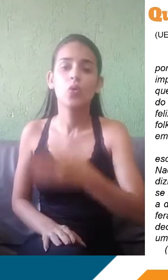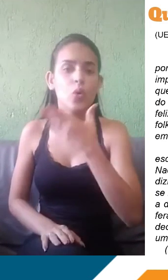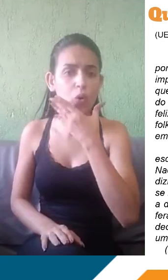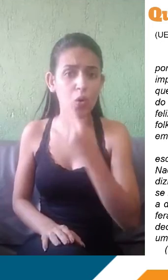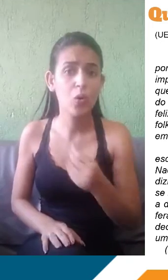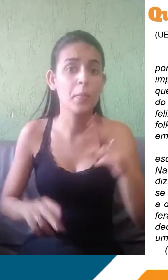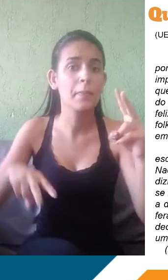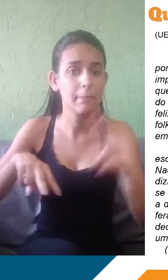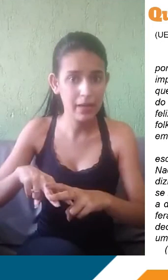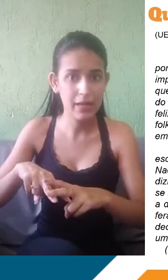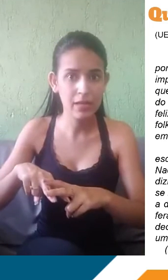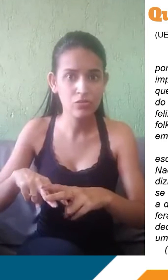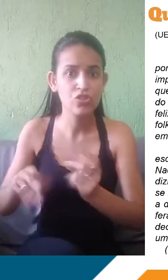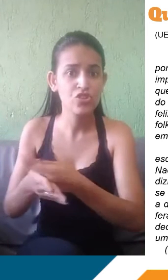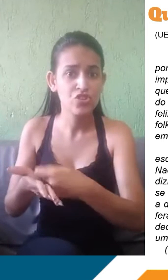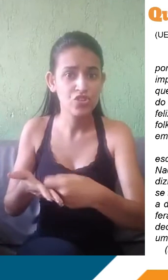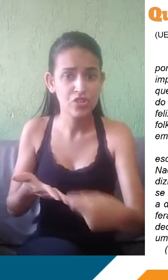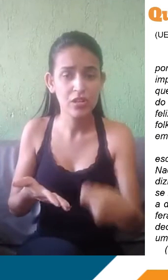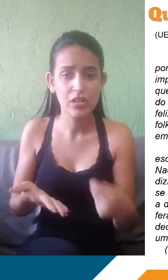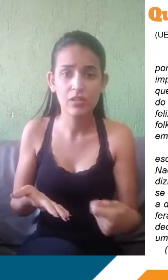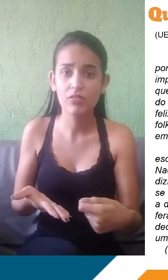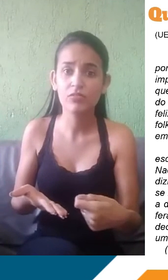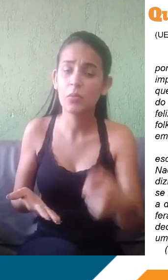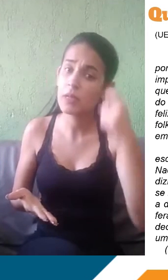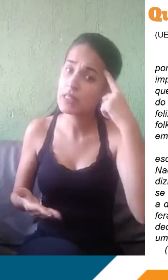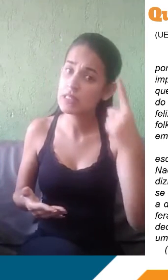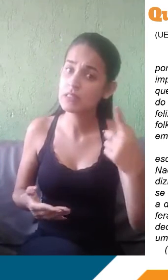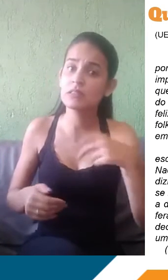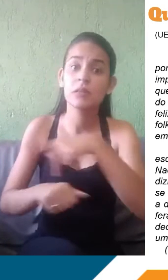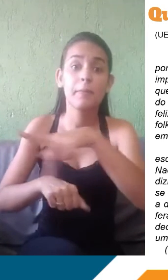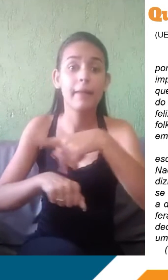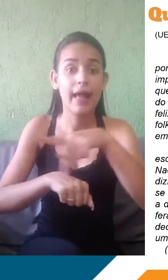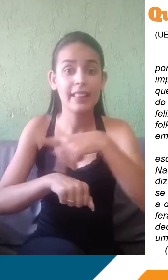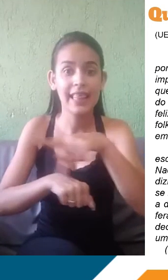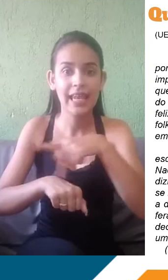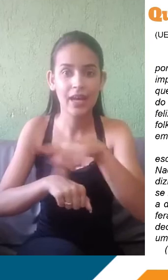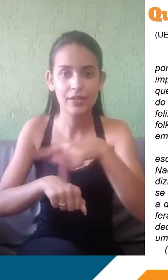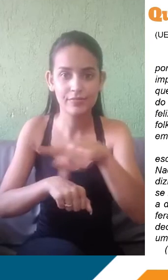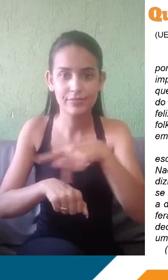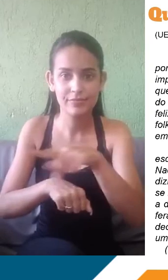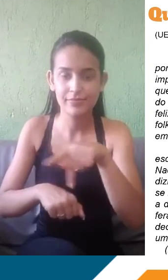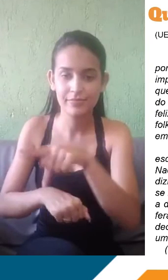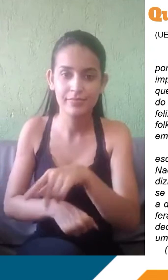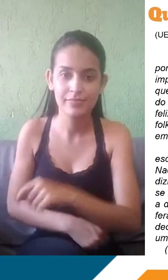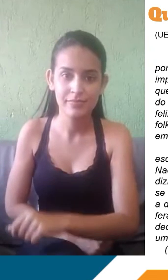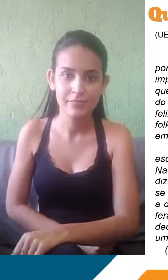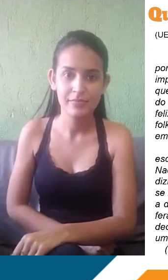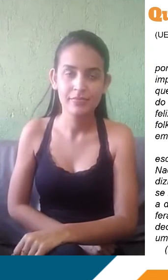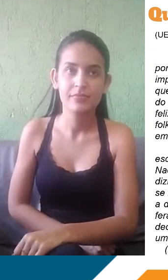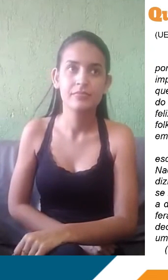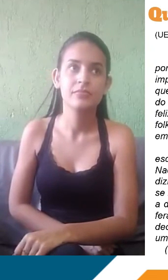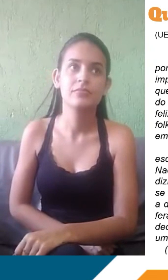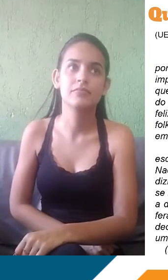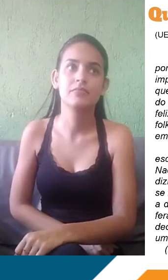assassinato de prisioneiros. Antes de ser executado, ele reflete sobre a noção de pátria. Nos 2 parágrafos, ele parte